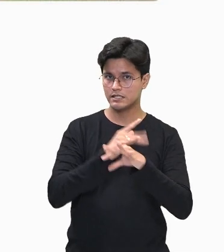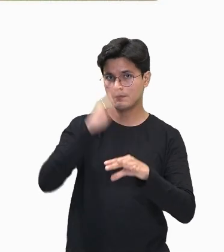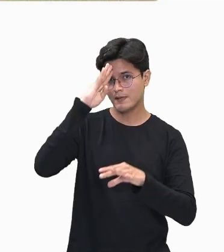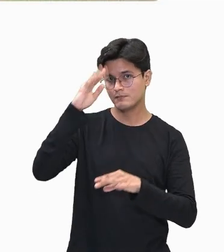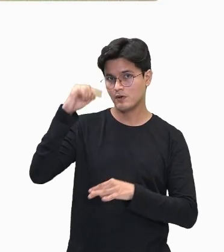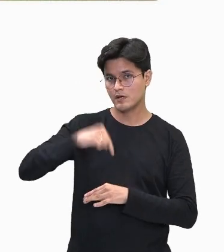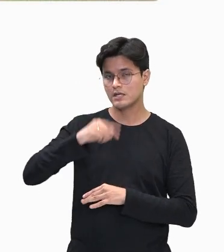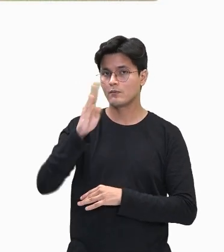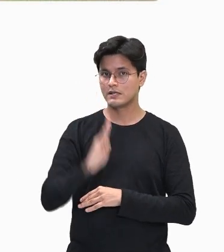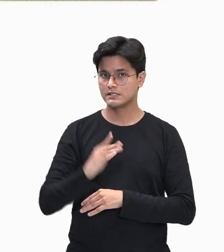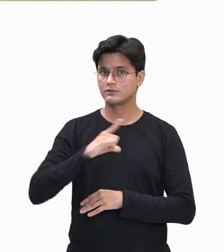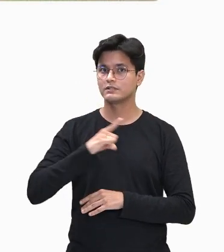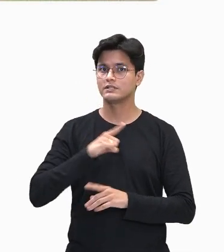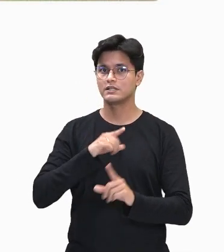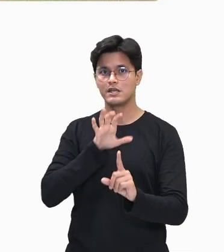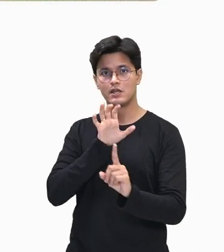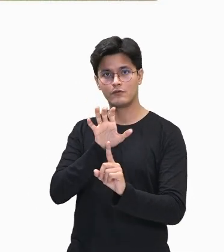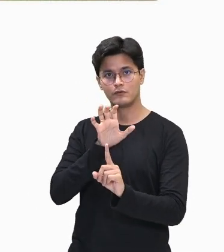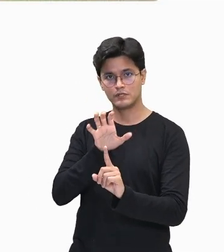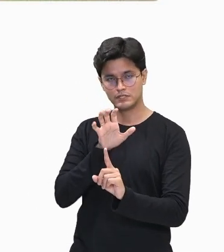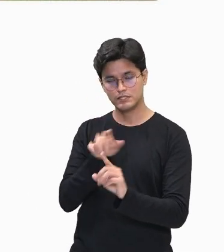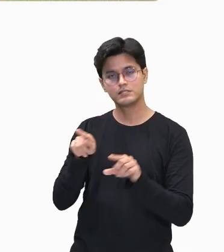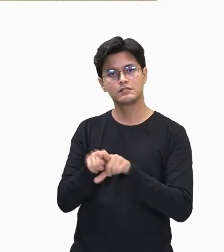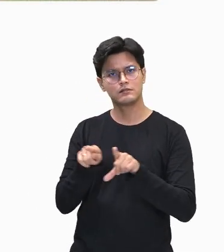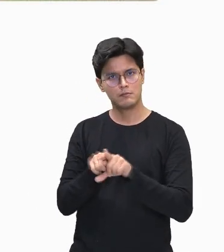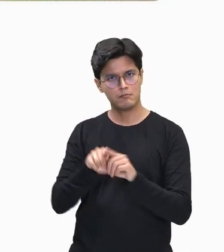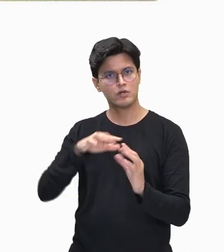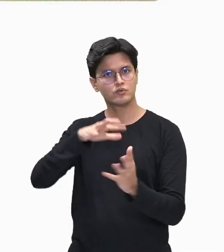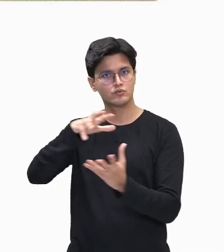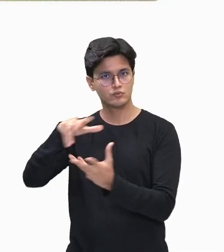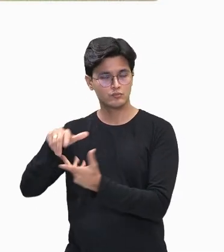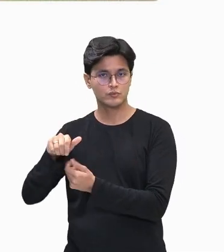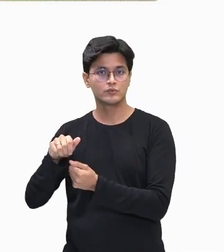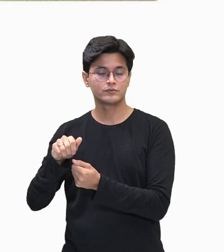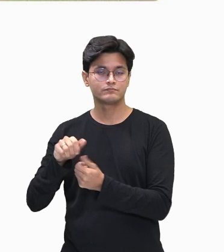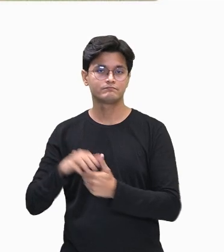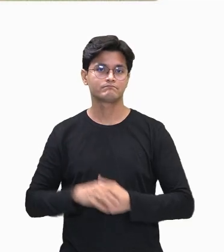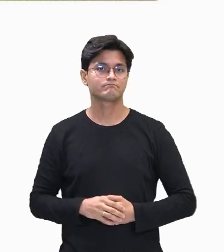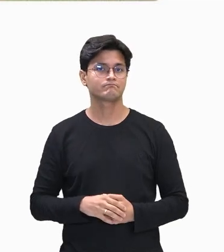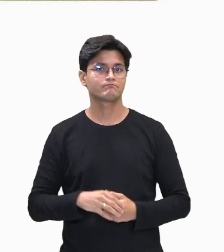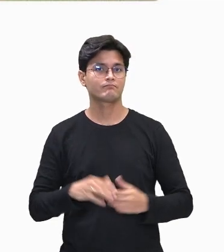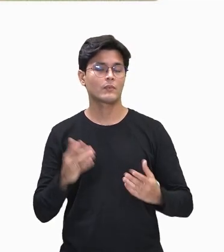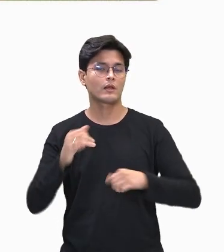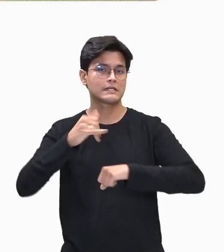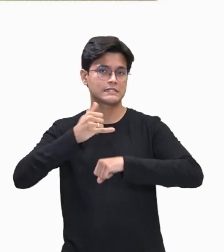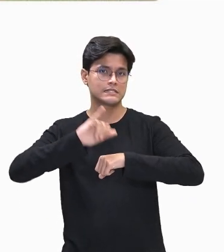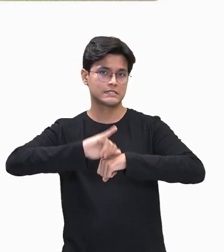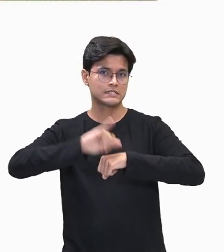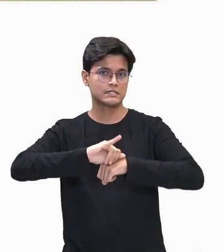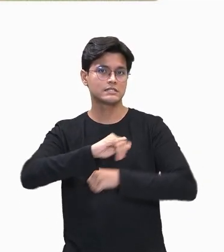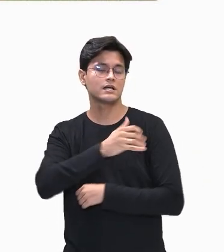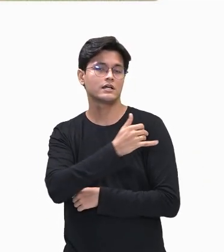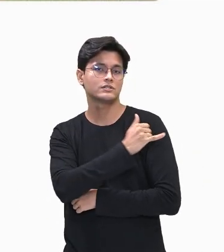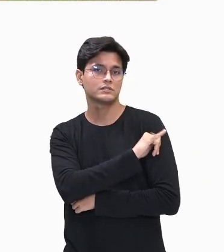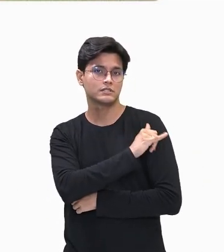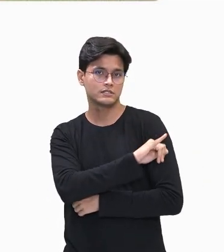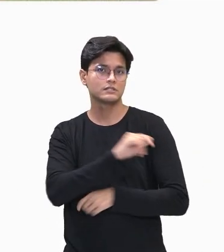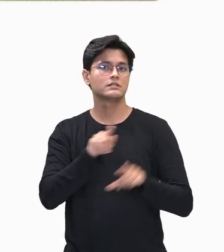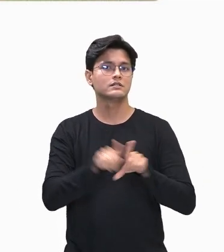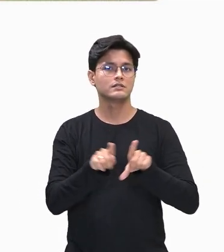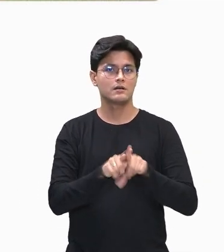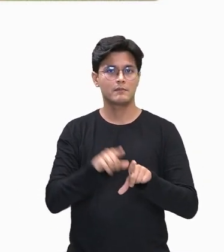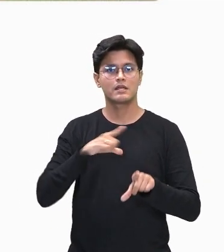influência muito grande também no cenário mundial. E aí a cidade do Rio de Janeiro, ela vai abranger aí também uma